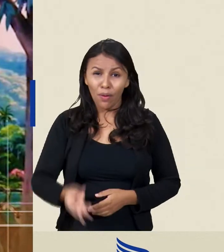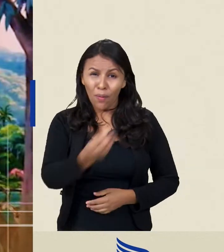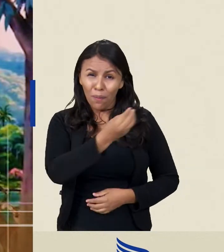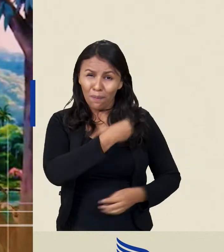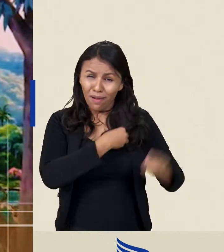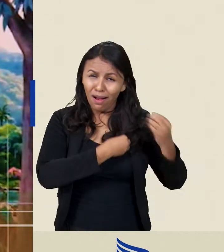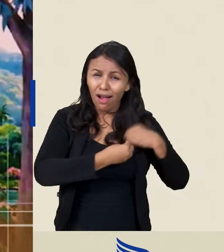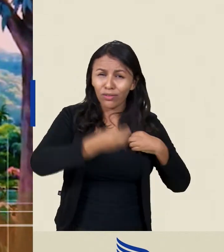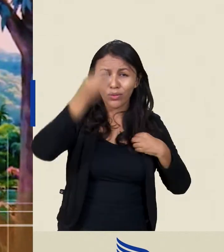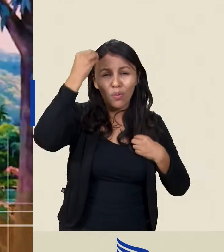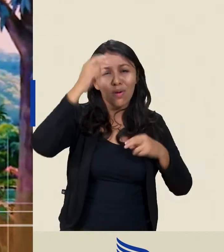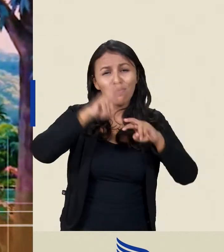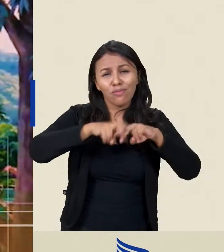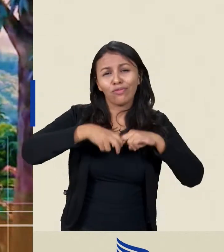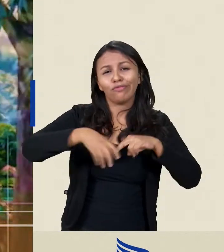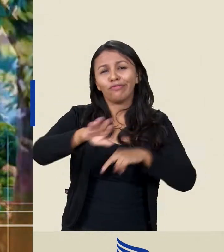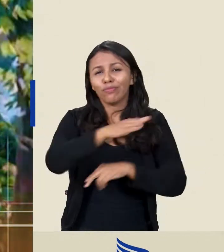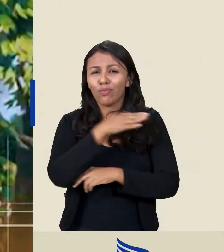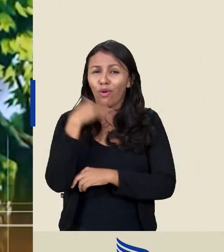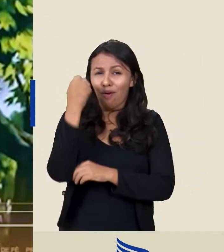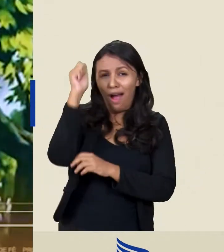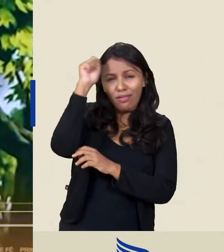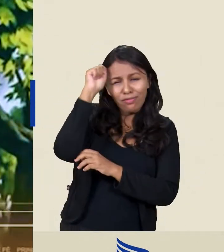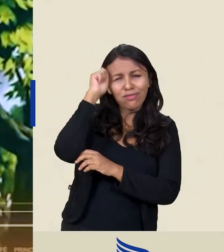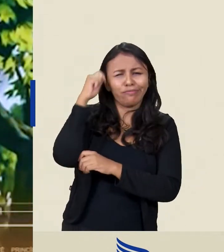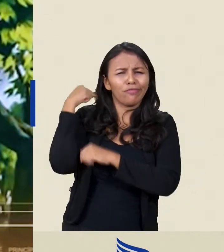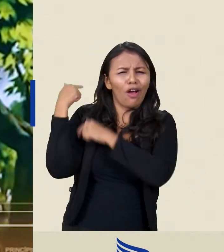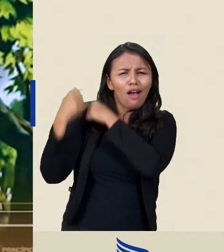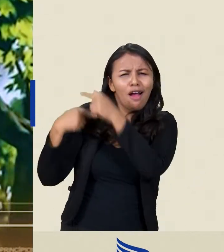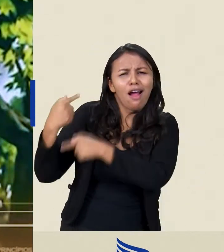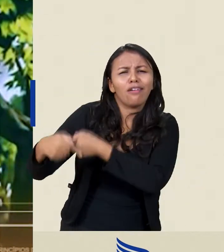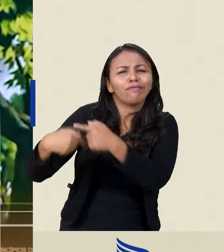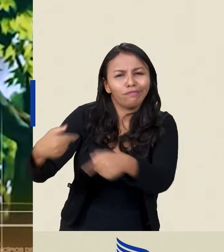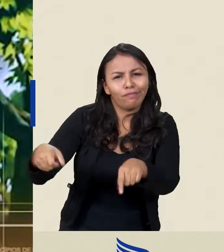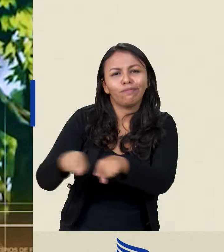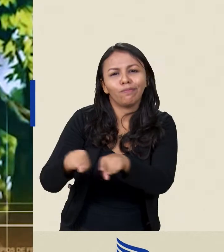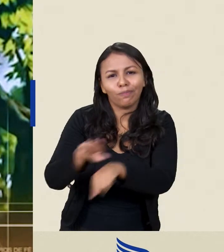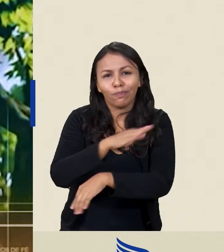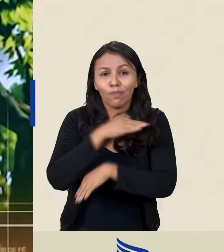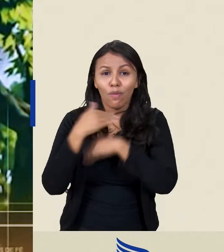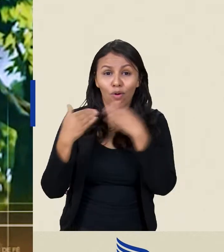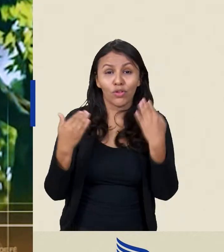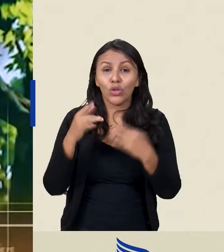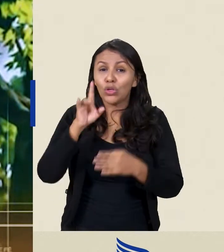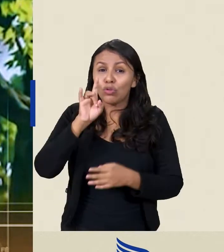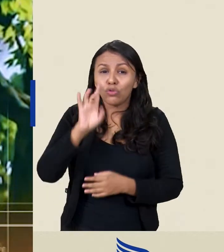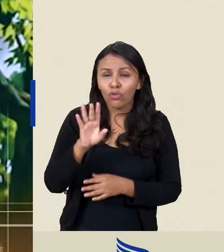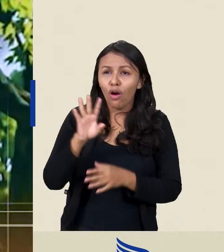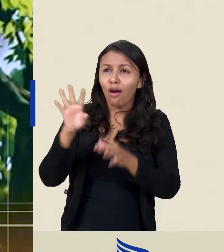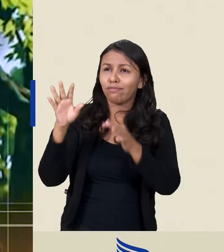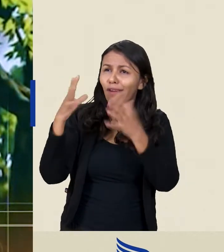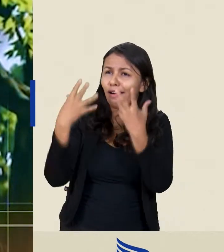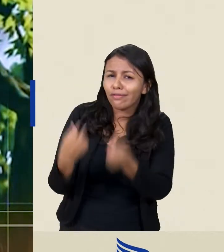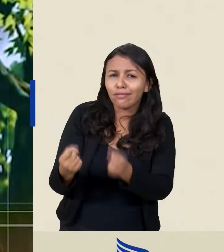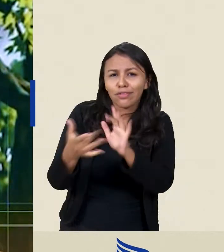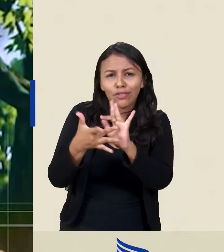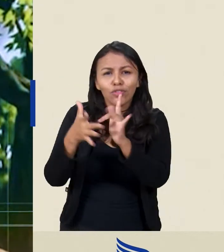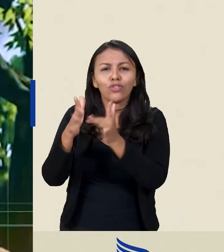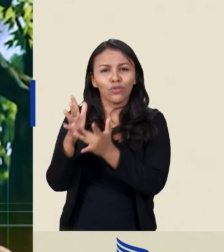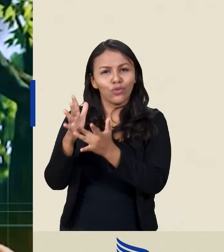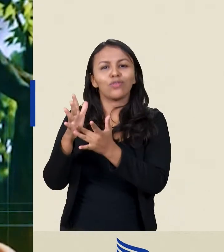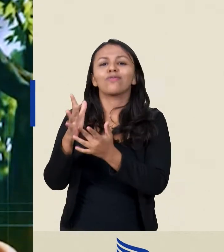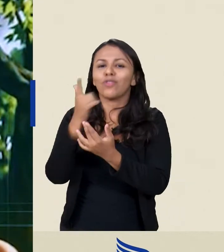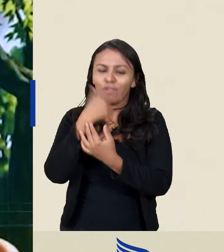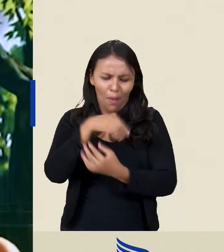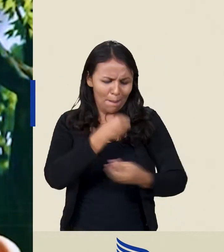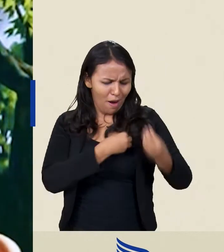a todos os seus descendentes. Unicamente através de Cristo, as pessoas podem se libertar da condenação do